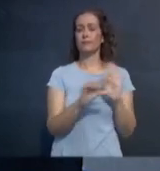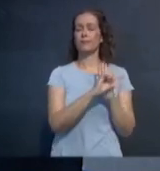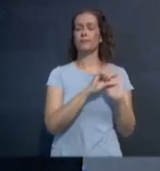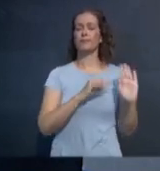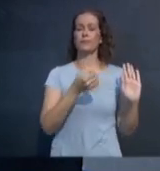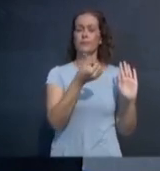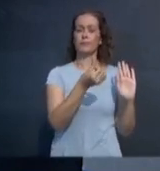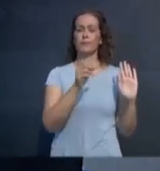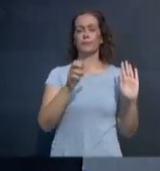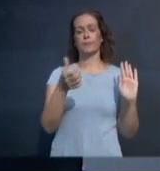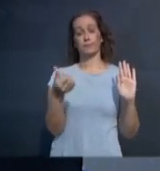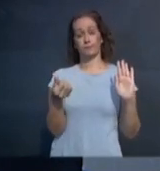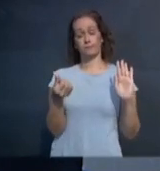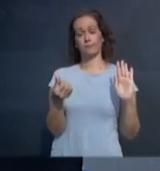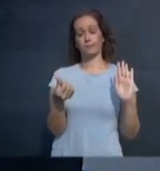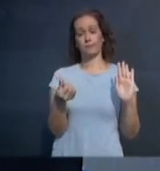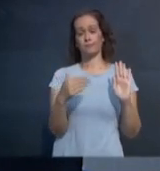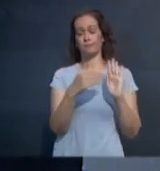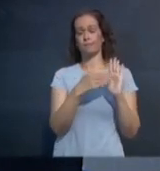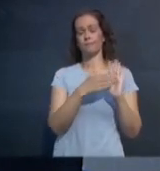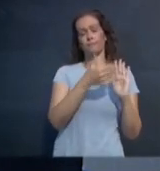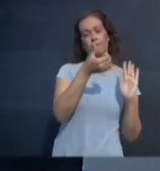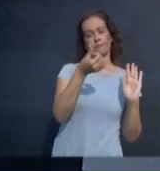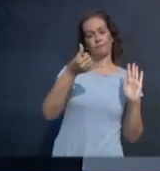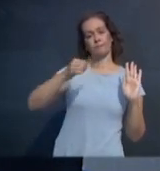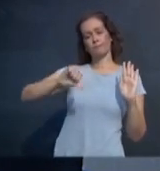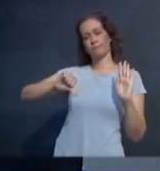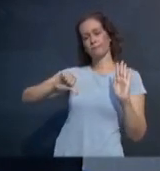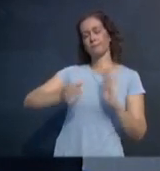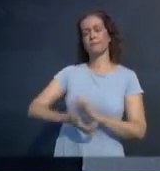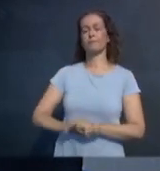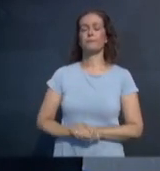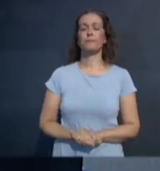versos 66 até o 69.